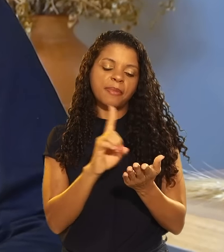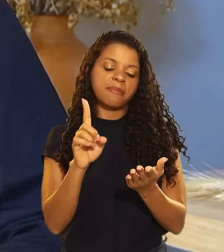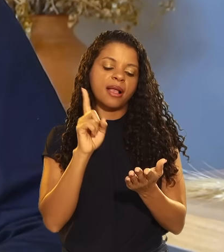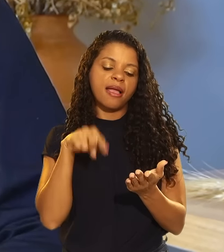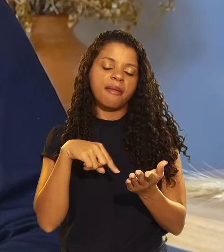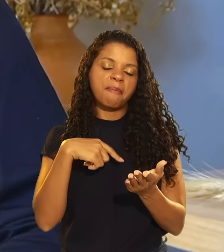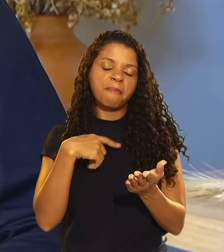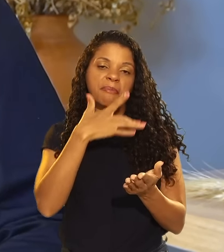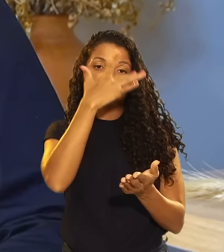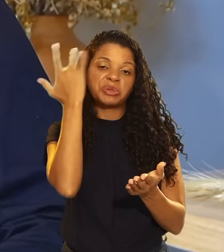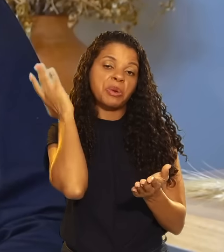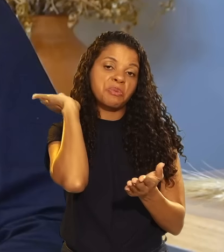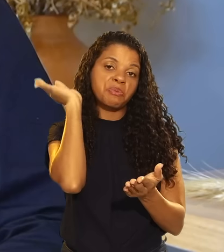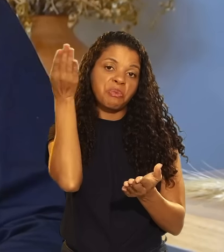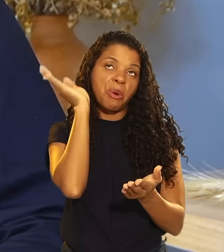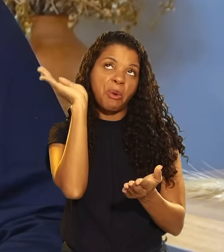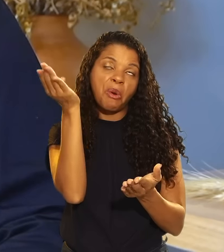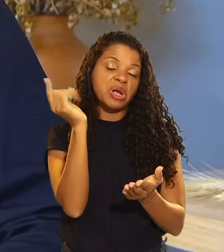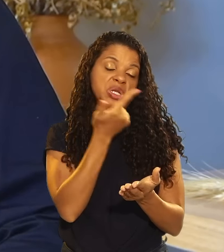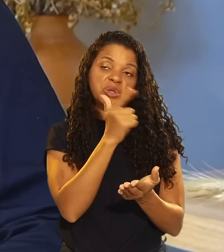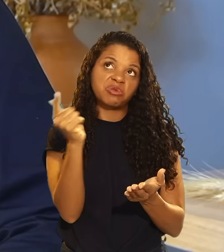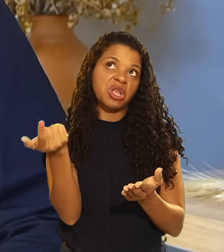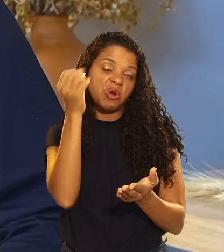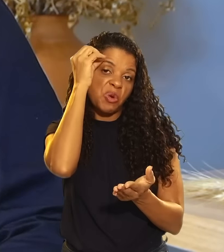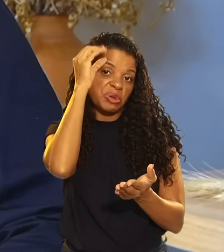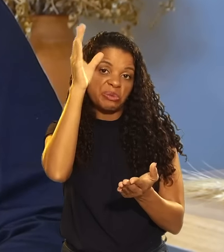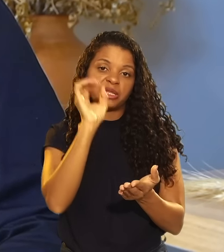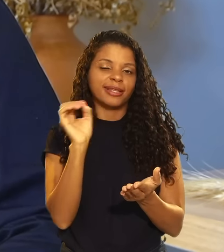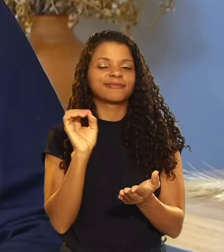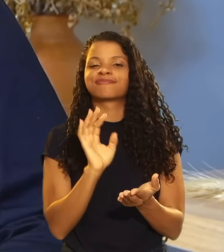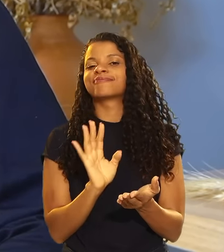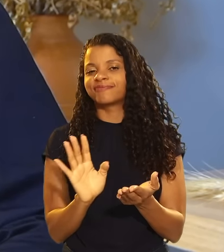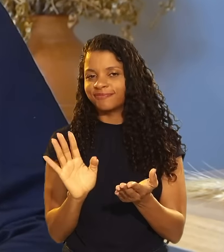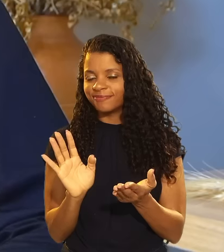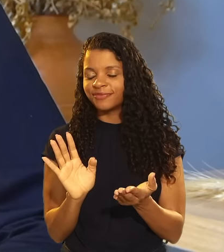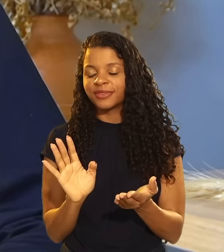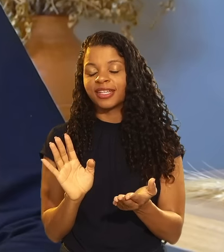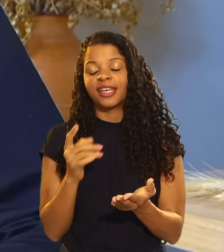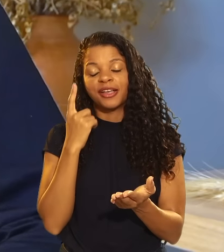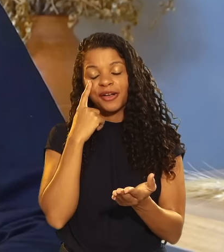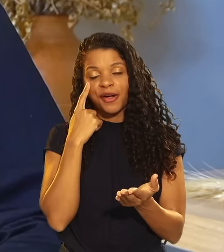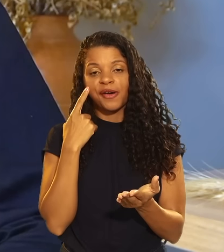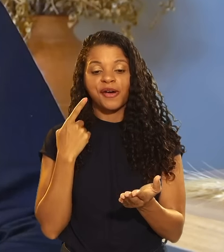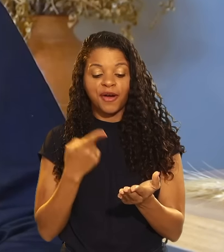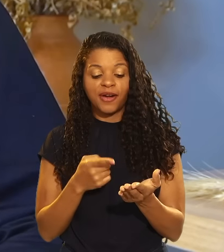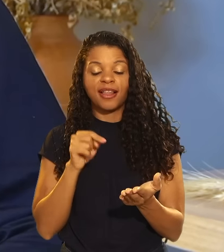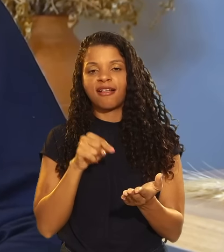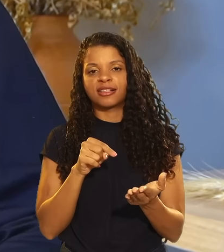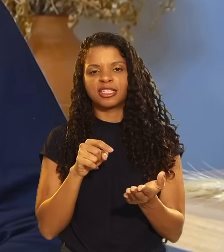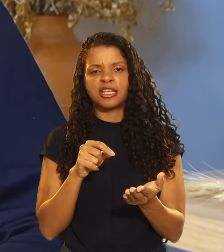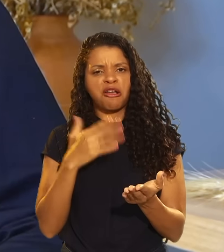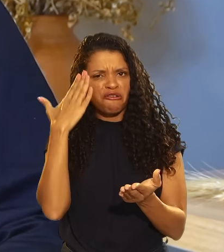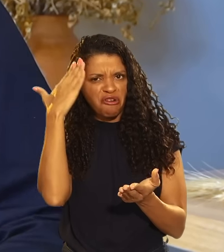algum tipo de conhecimento, ainda que esse conhecimento possa não ser os melhores escritores da época, mas